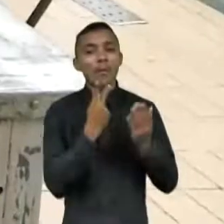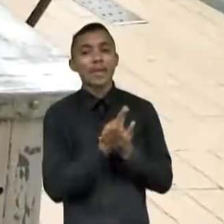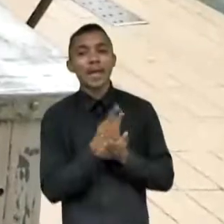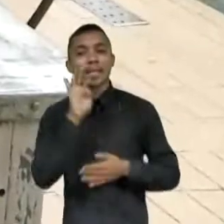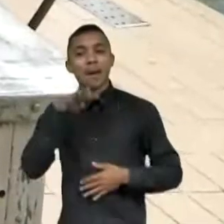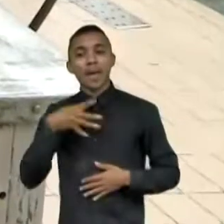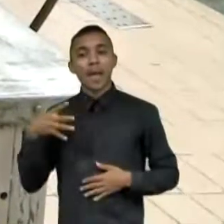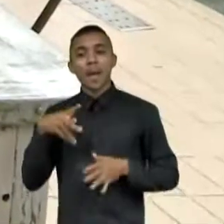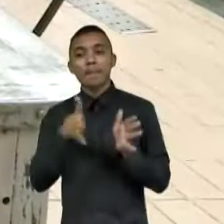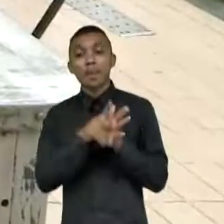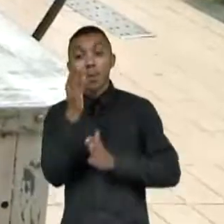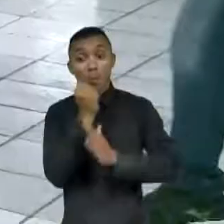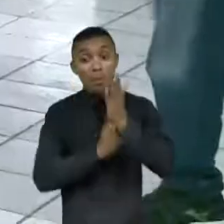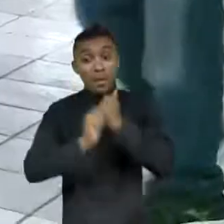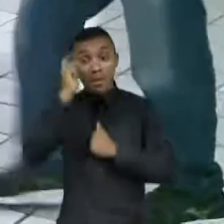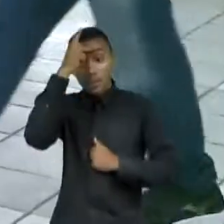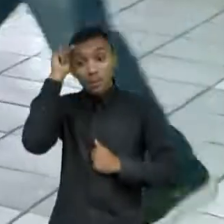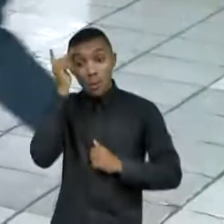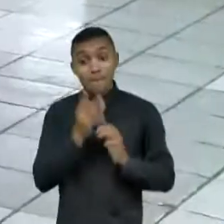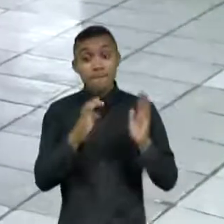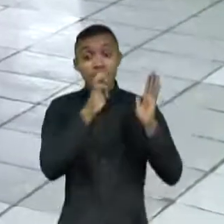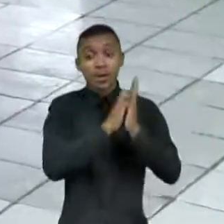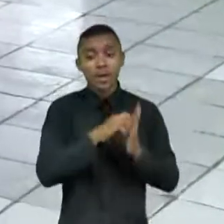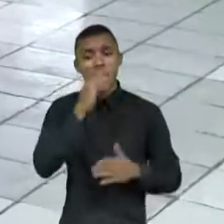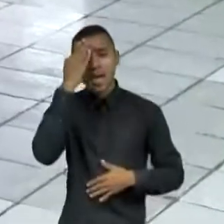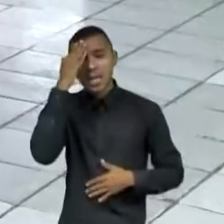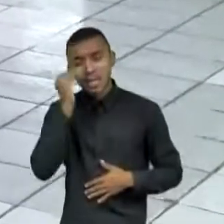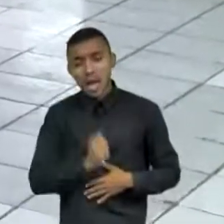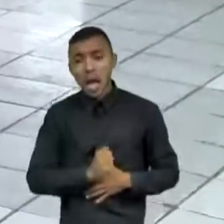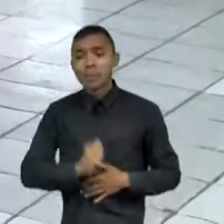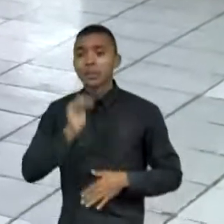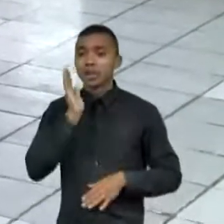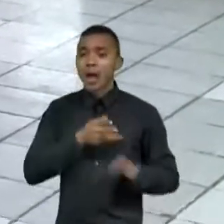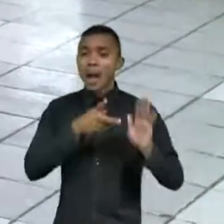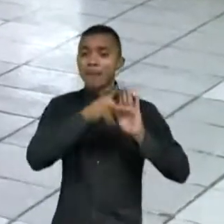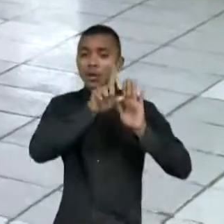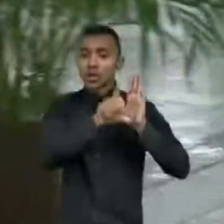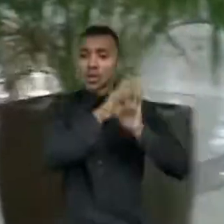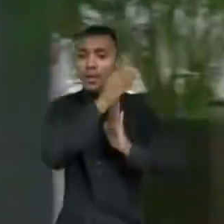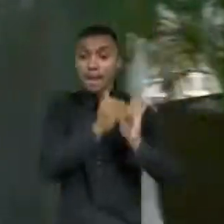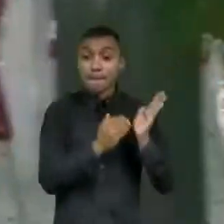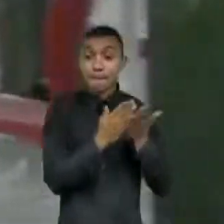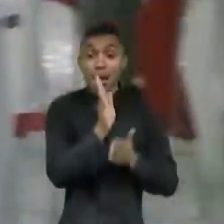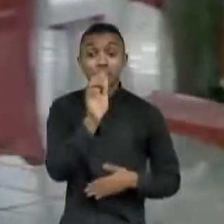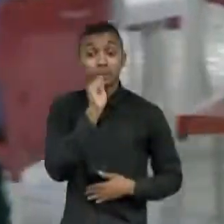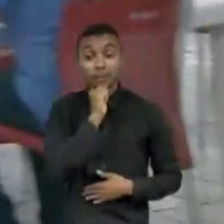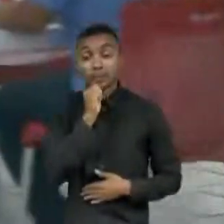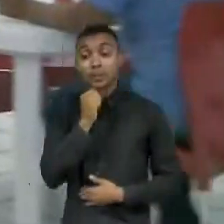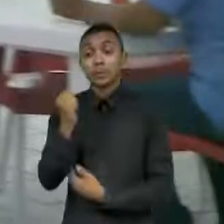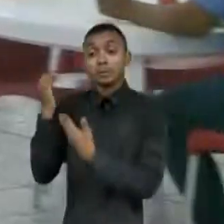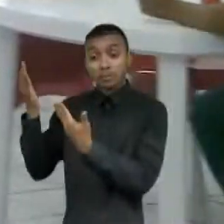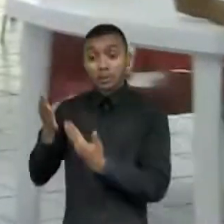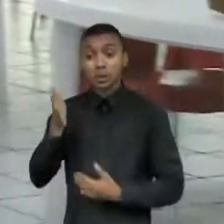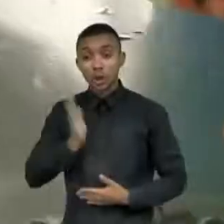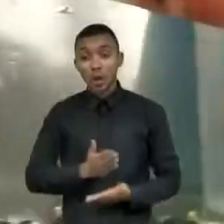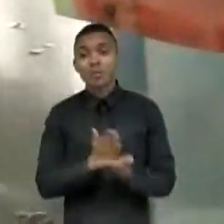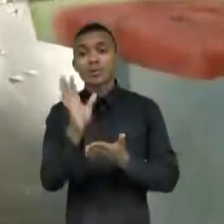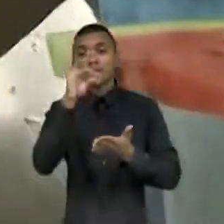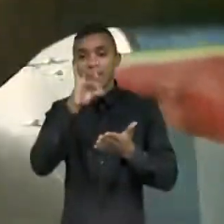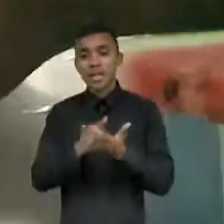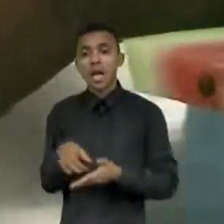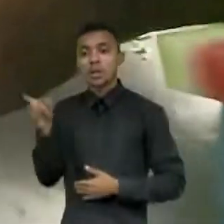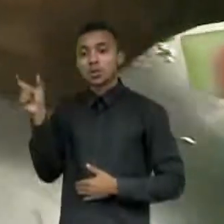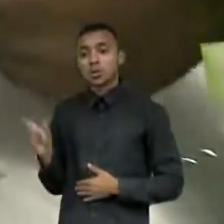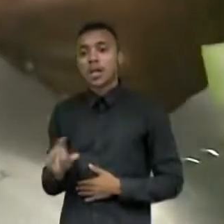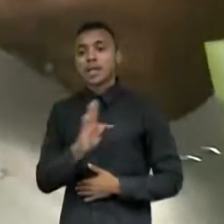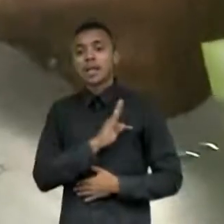cardápio nutricional dos funcionários. Apesar de não ter sido aprovado ainda o projeto, eles já colocam em prática a